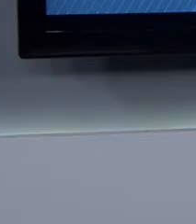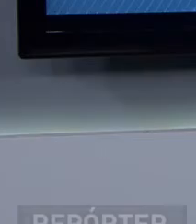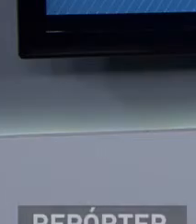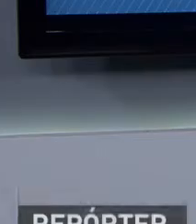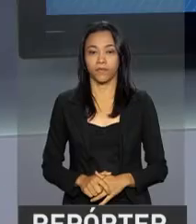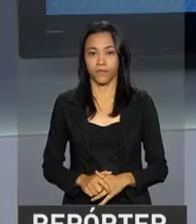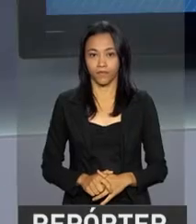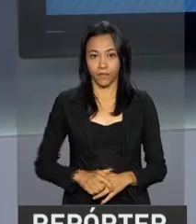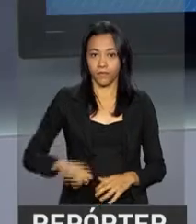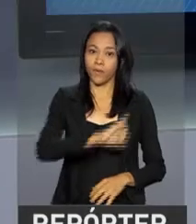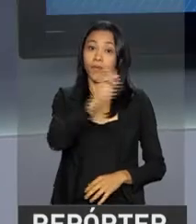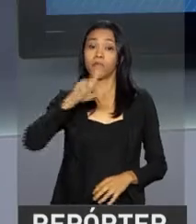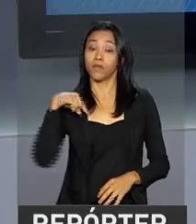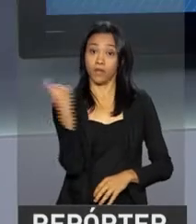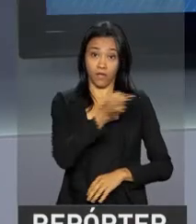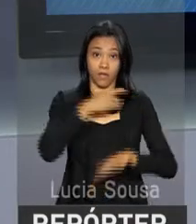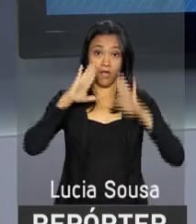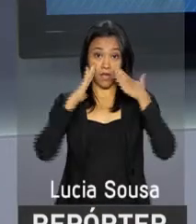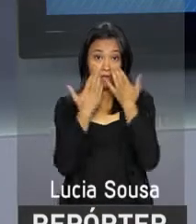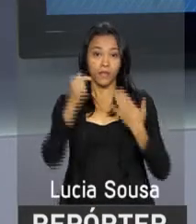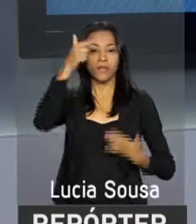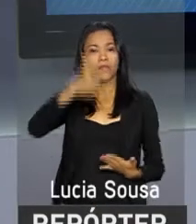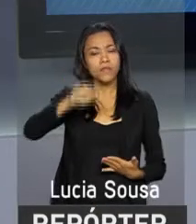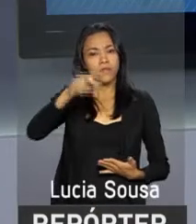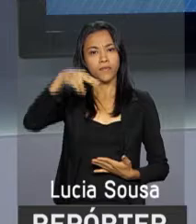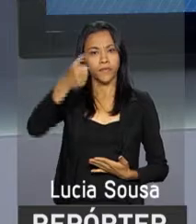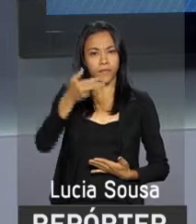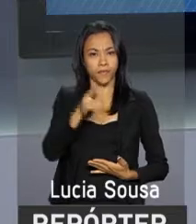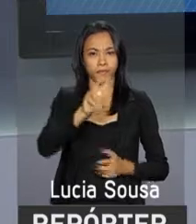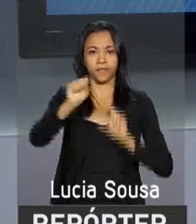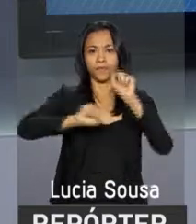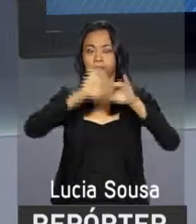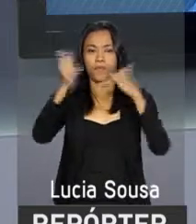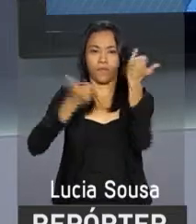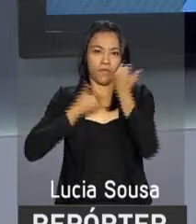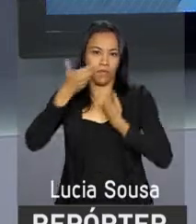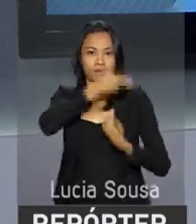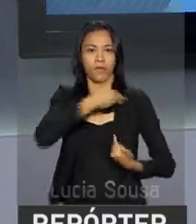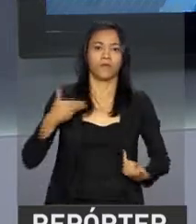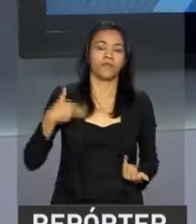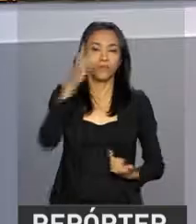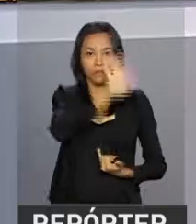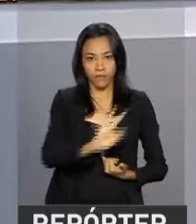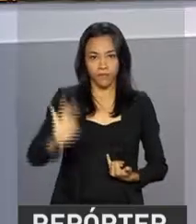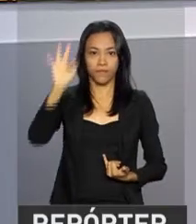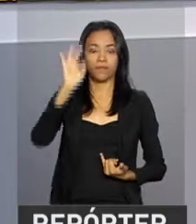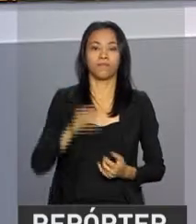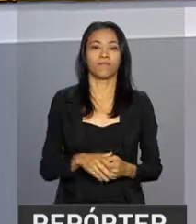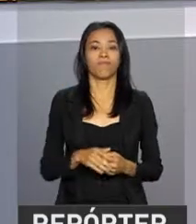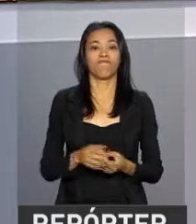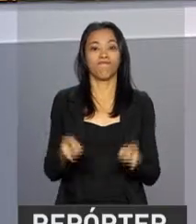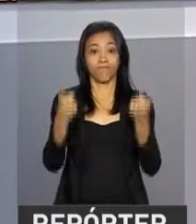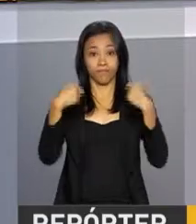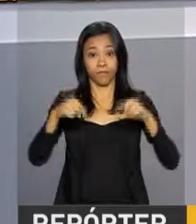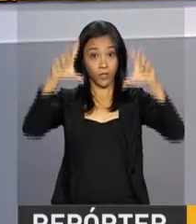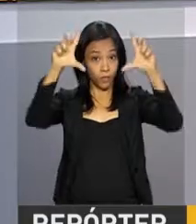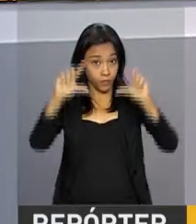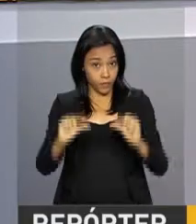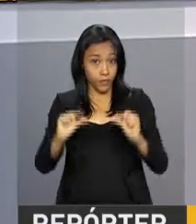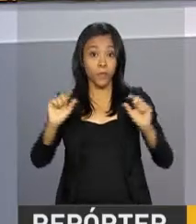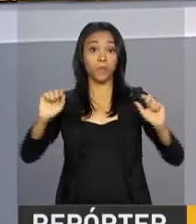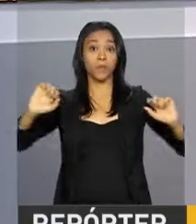o lá voltamos agora com repórter nbr com as notícias do governo federal cai a taxa de